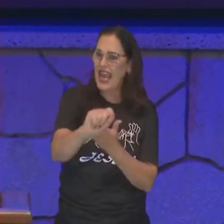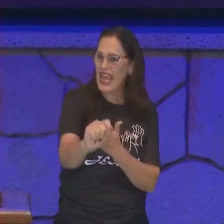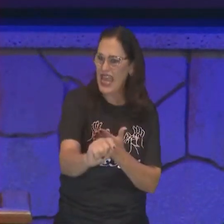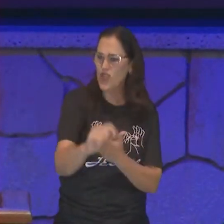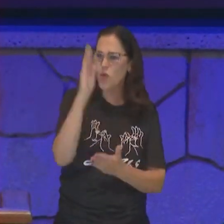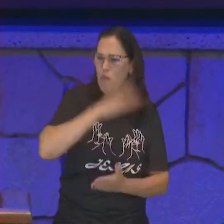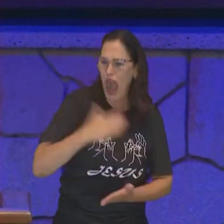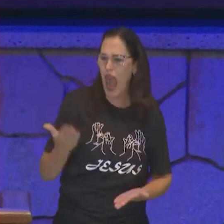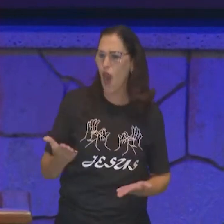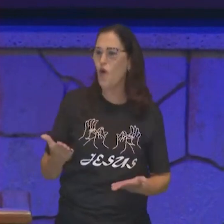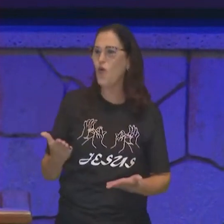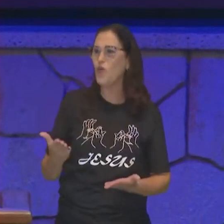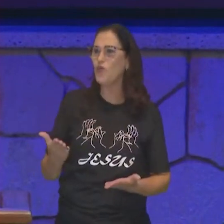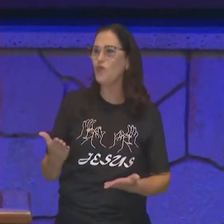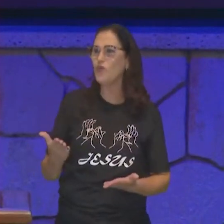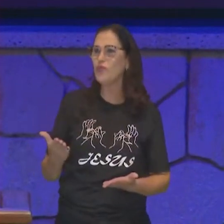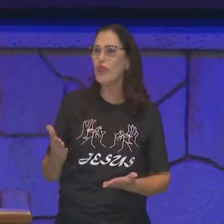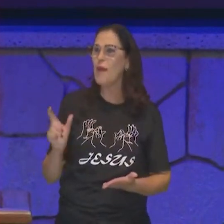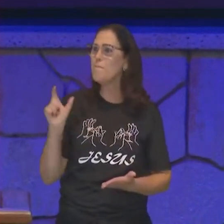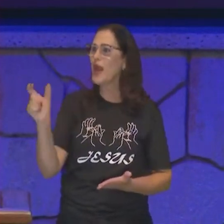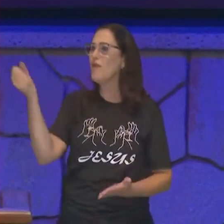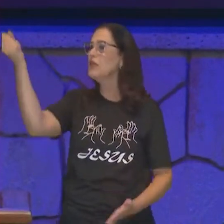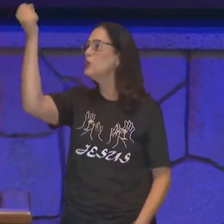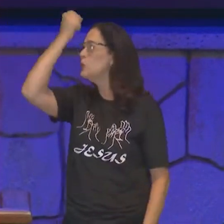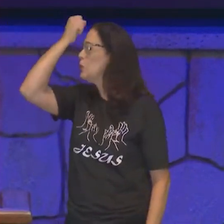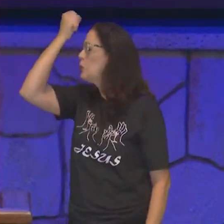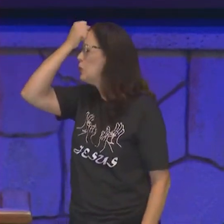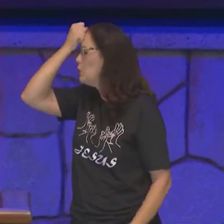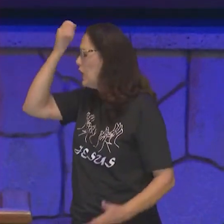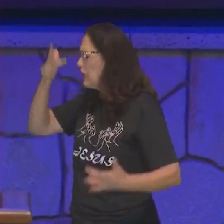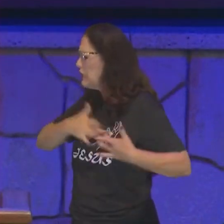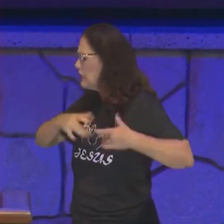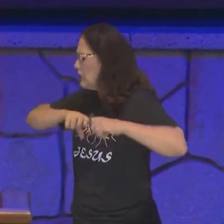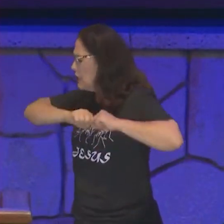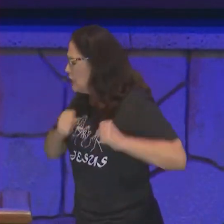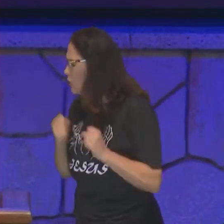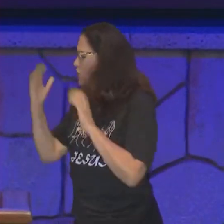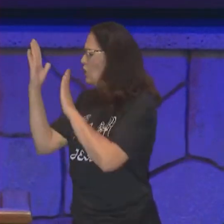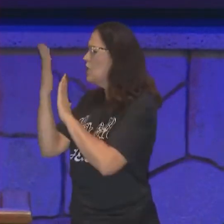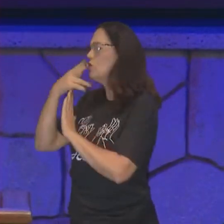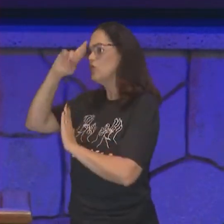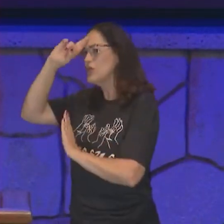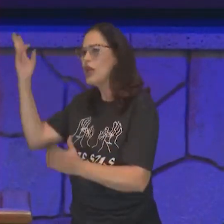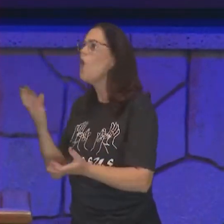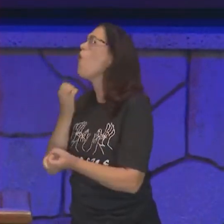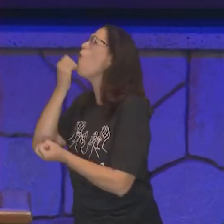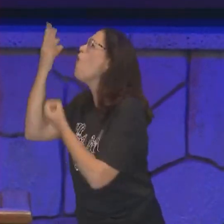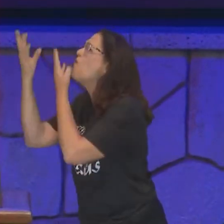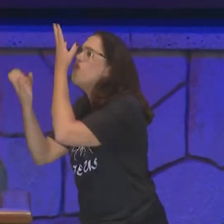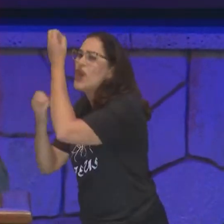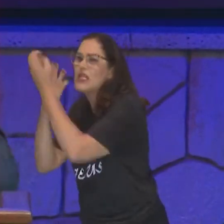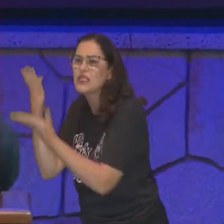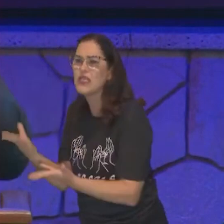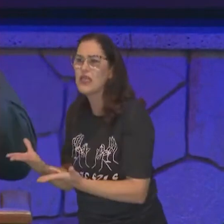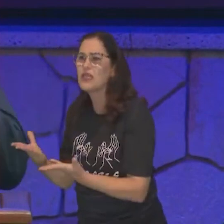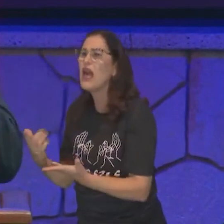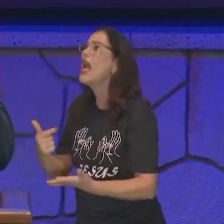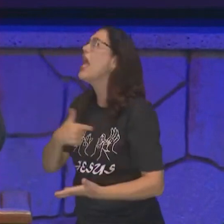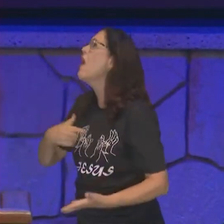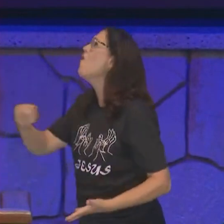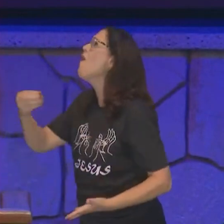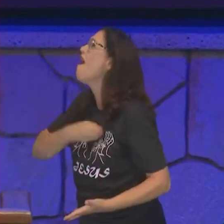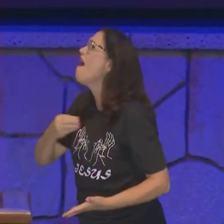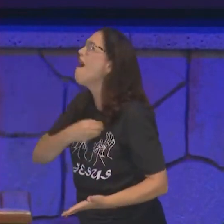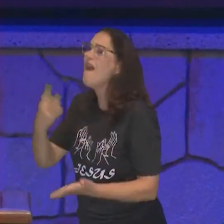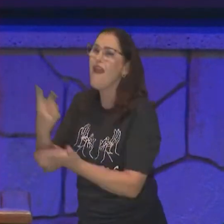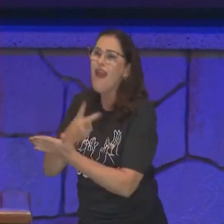A palavra é arrependimento, é quebrantamento diante do Senhor. A palavra é assumir os erros